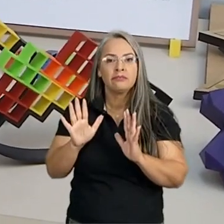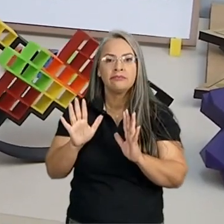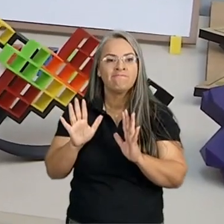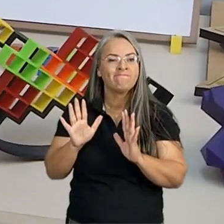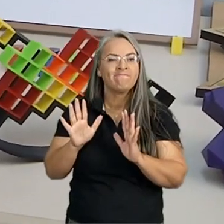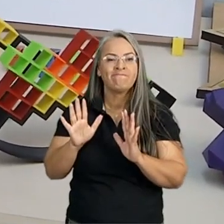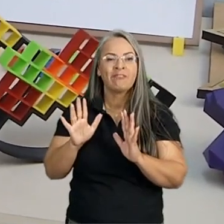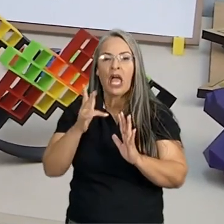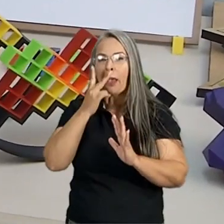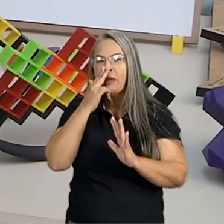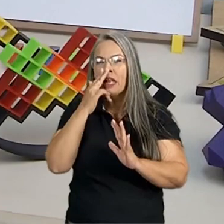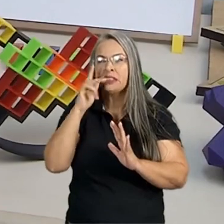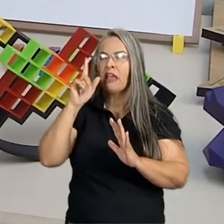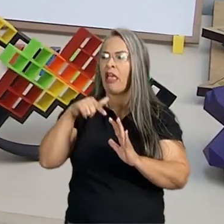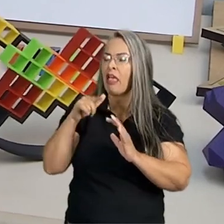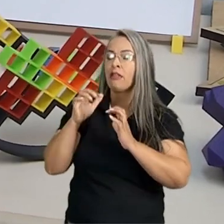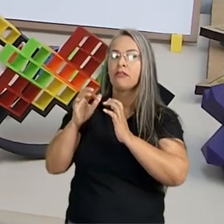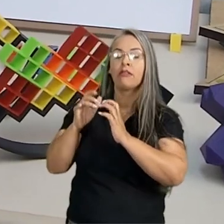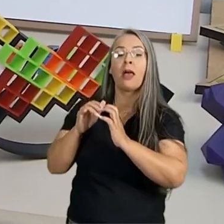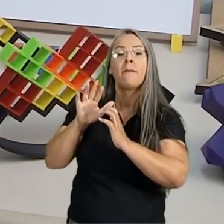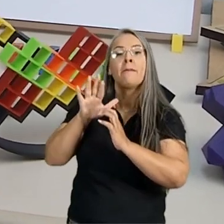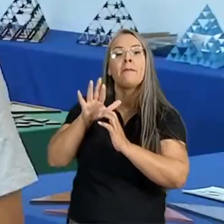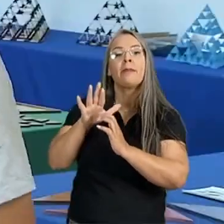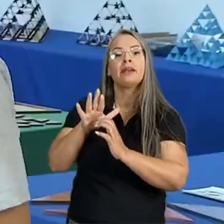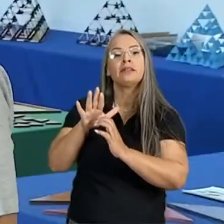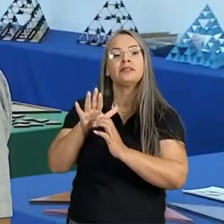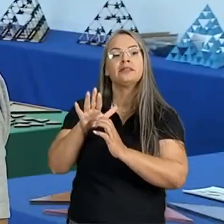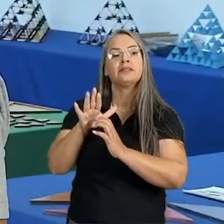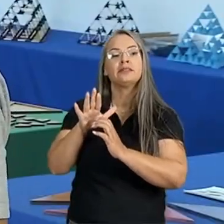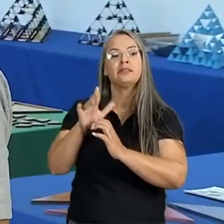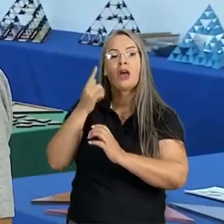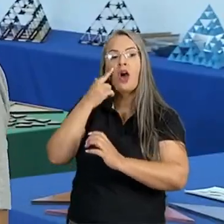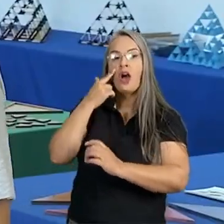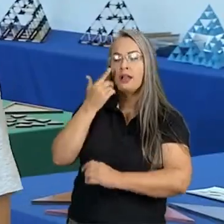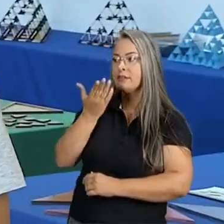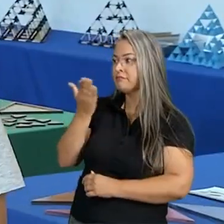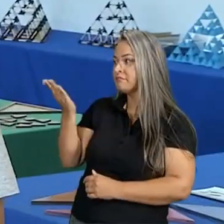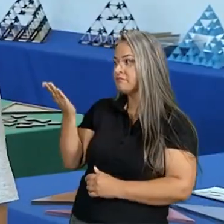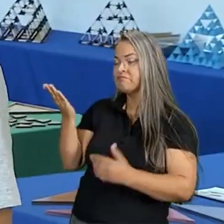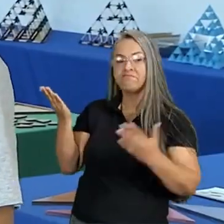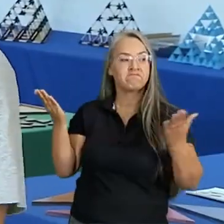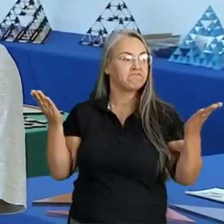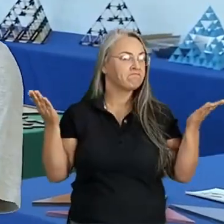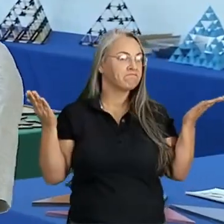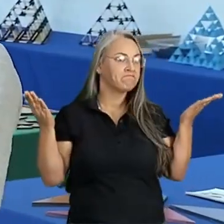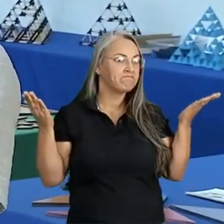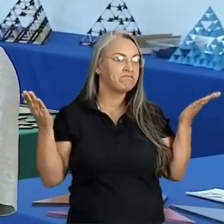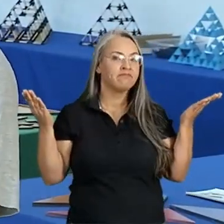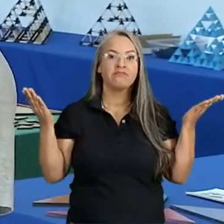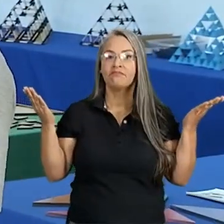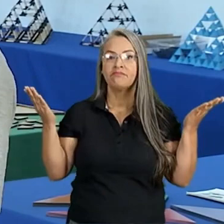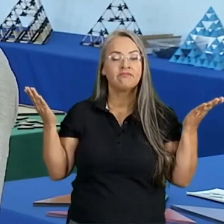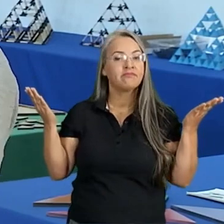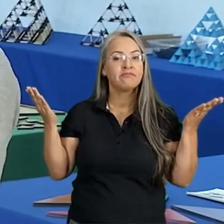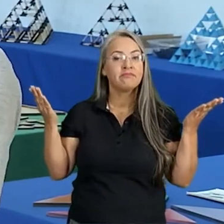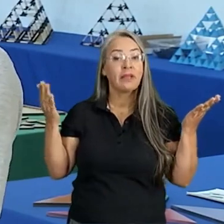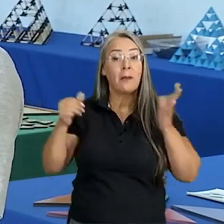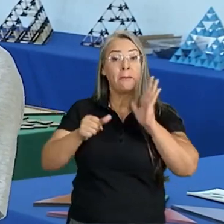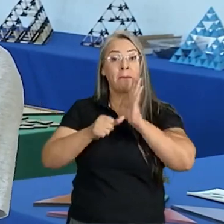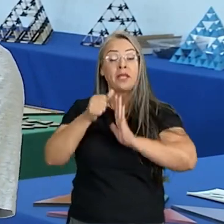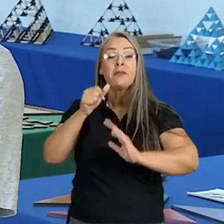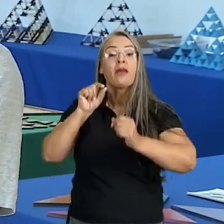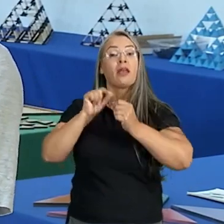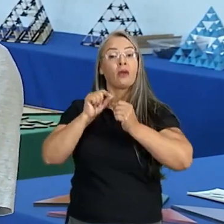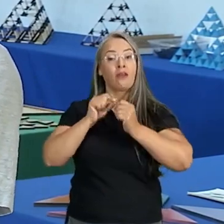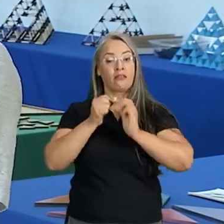é forma deverá matemática de outra forma não mesmo estas coisas que a gente faz isso aqui eu faço primeiro um de 100 é um programa mas é